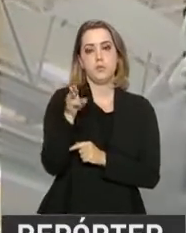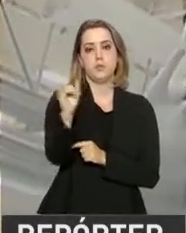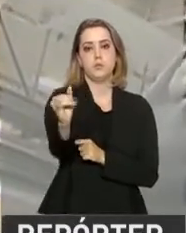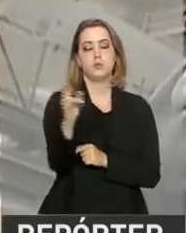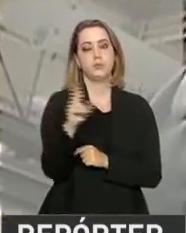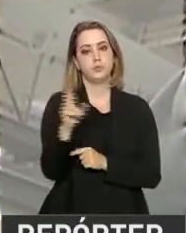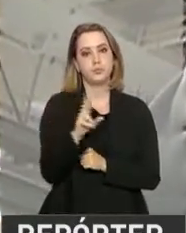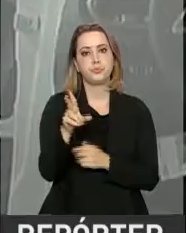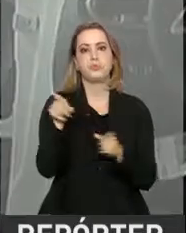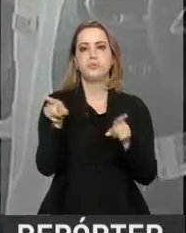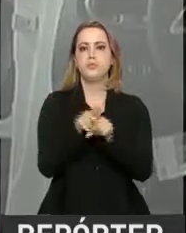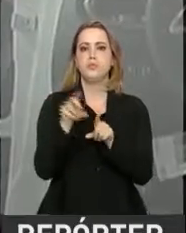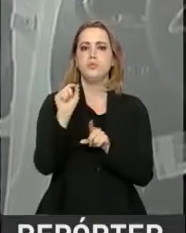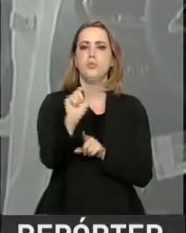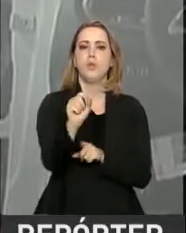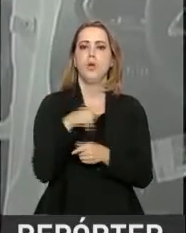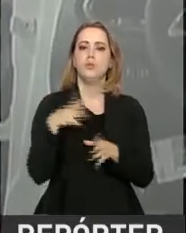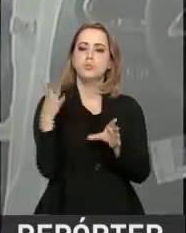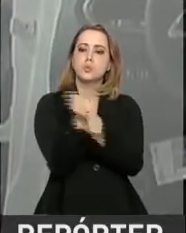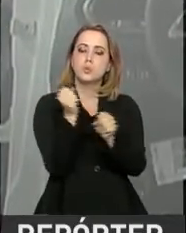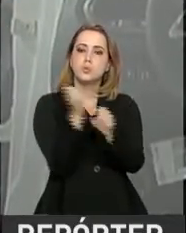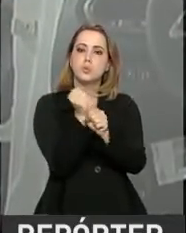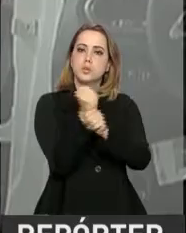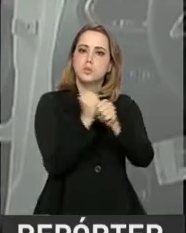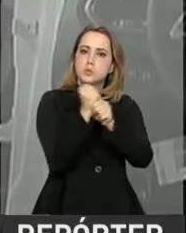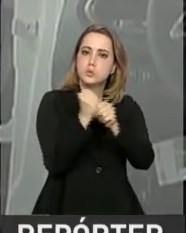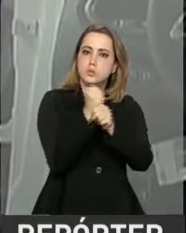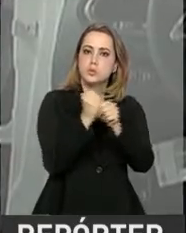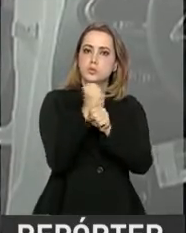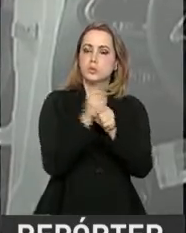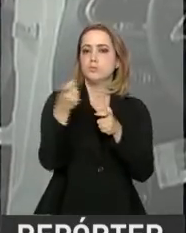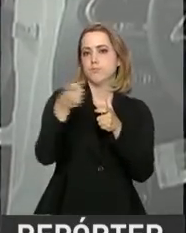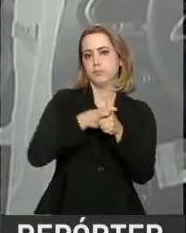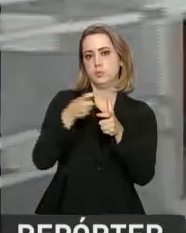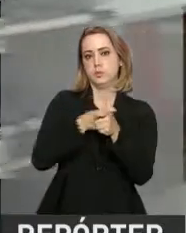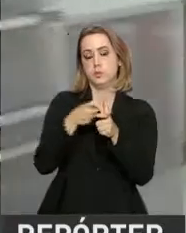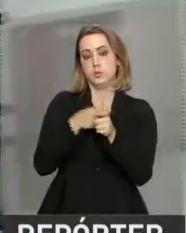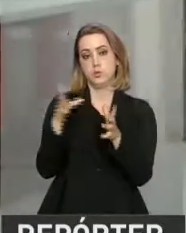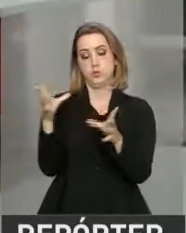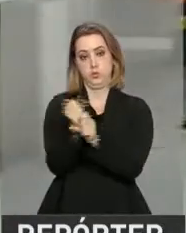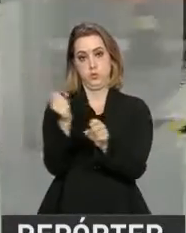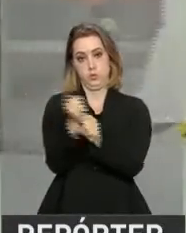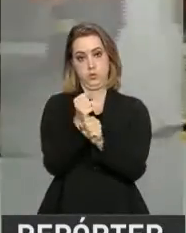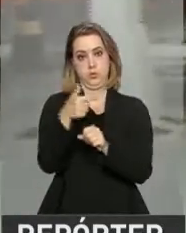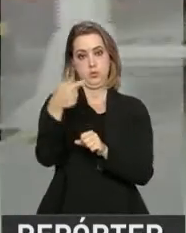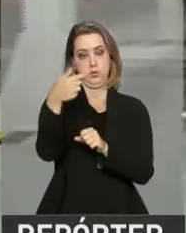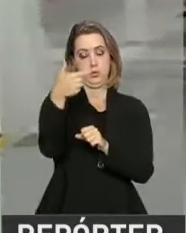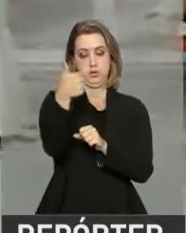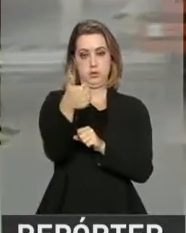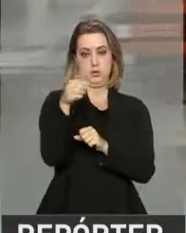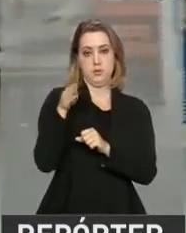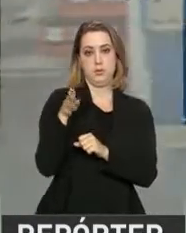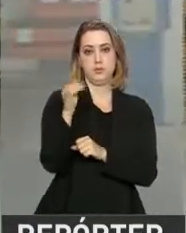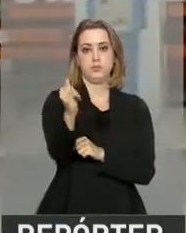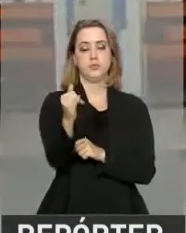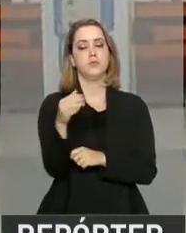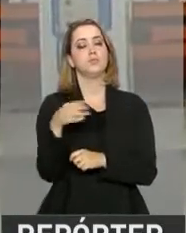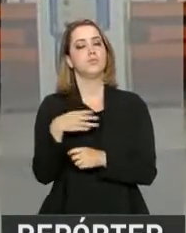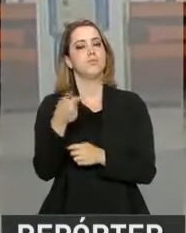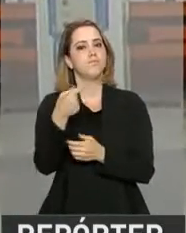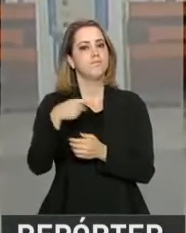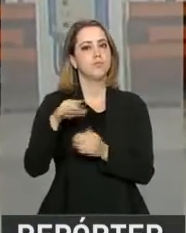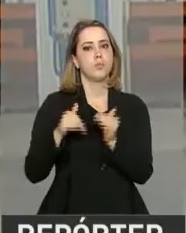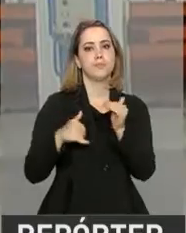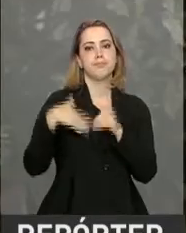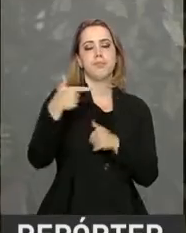300 milhões de reais. No acumulado do ano, o déficit das contas públicas chega a 71 bilhões e 400